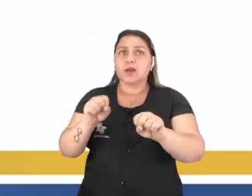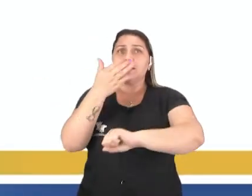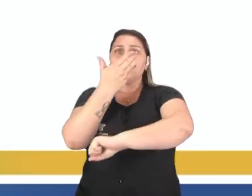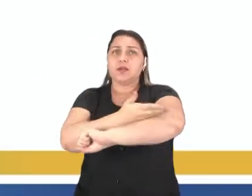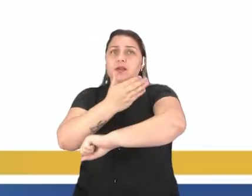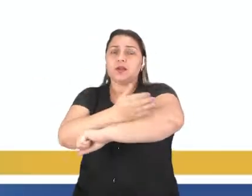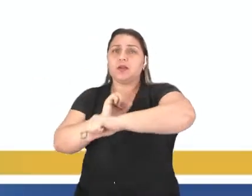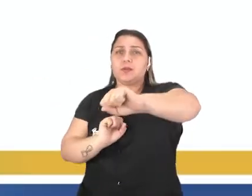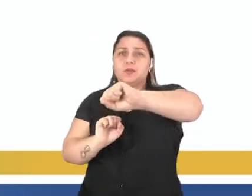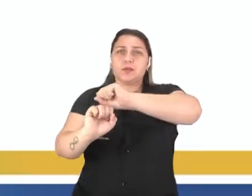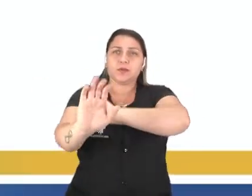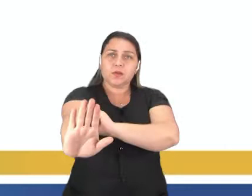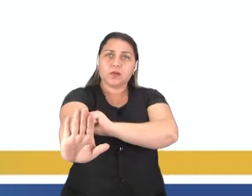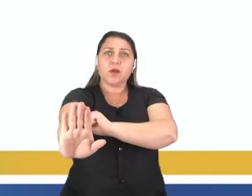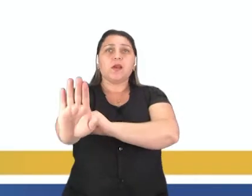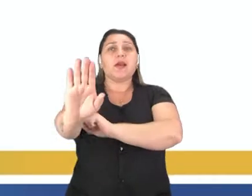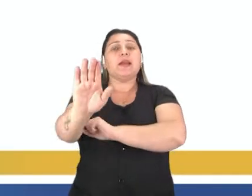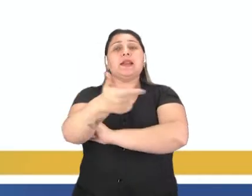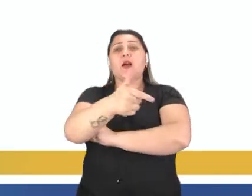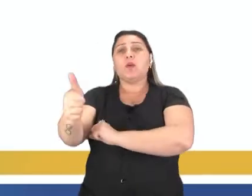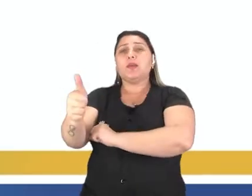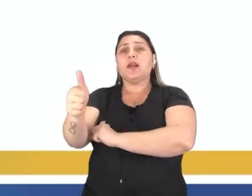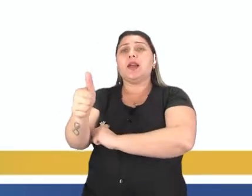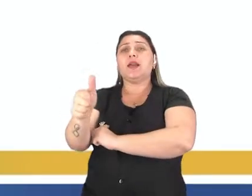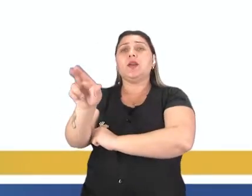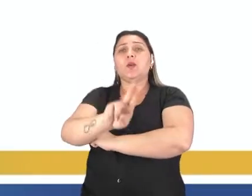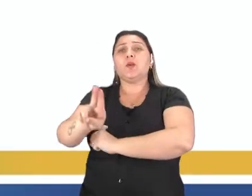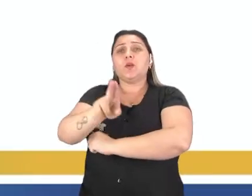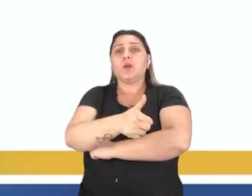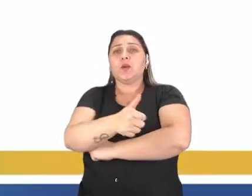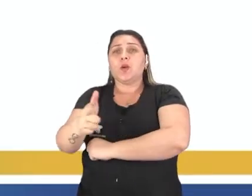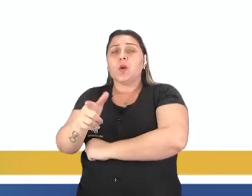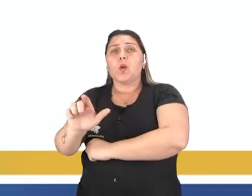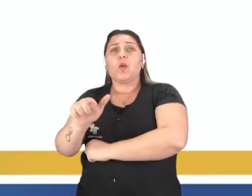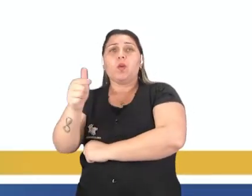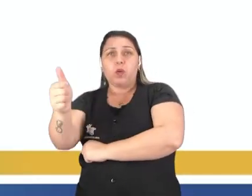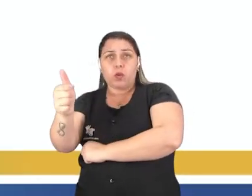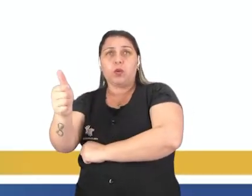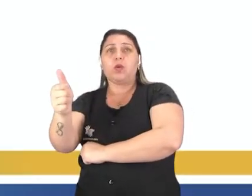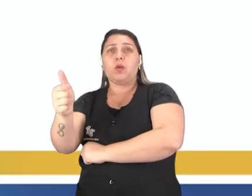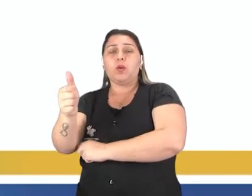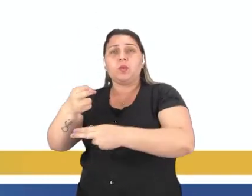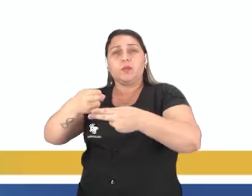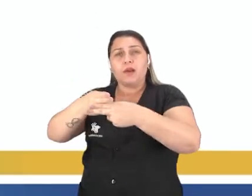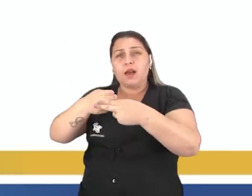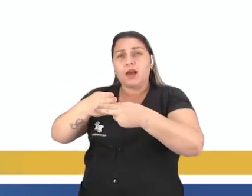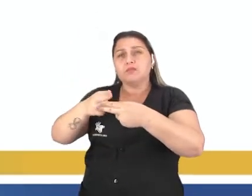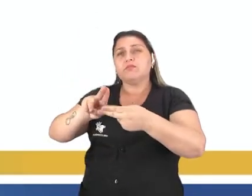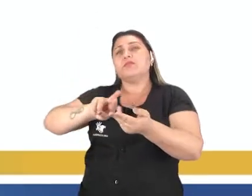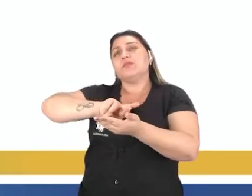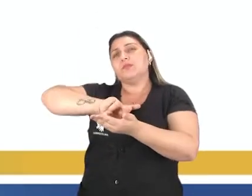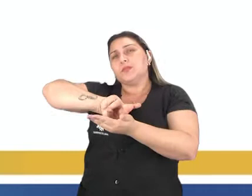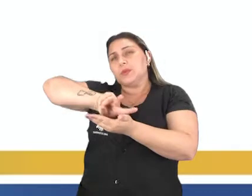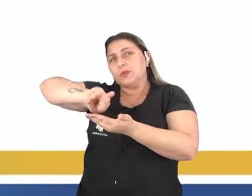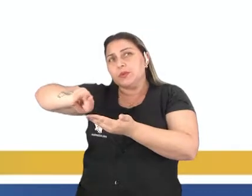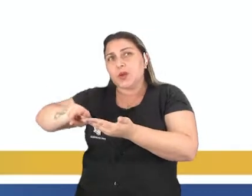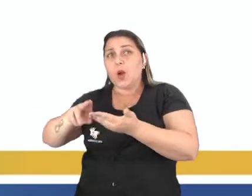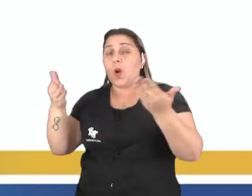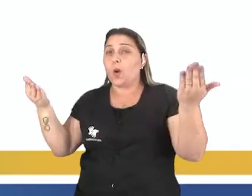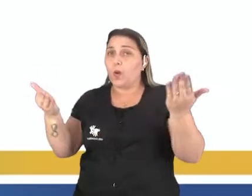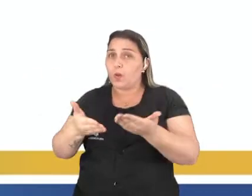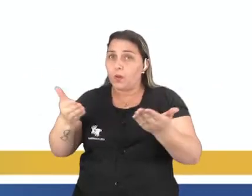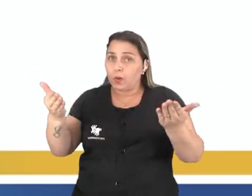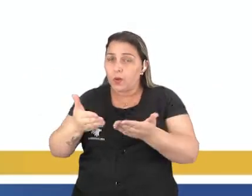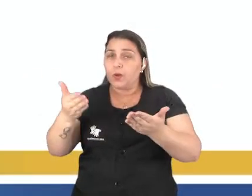de combate sem o uso de armas de fogo ou de outros dispositivos modernos, né? Hoje as artes